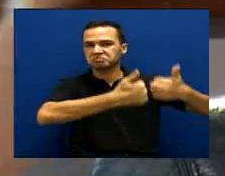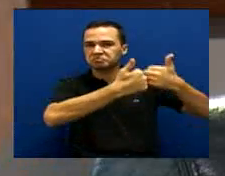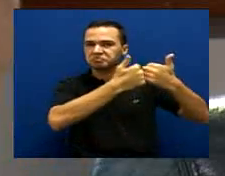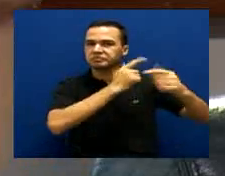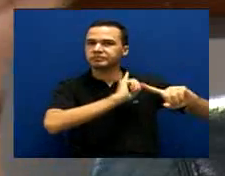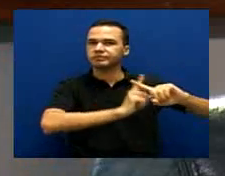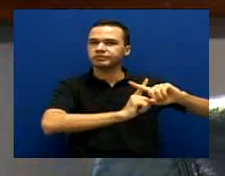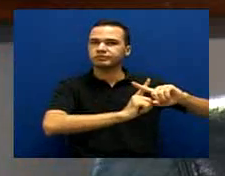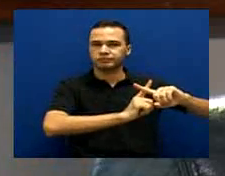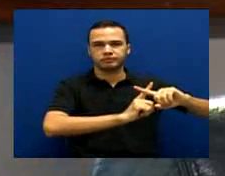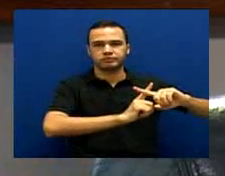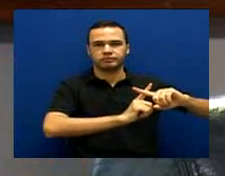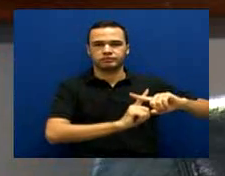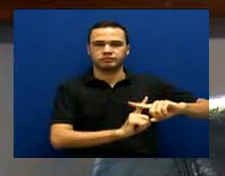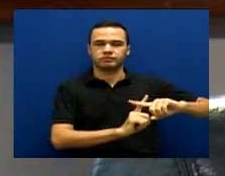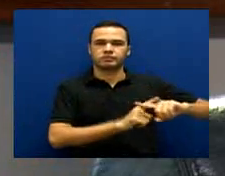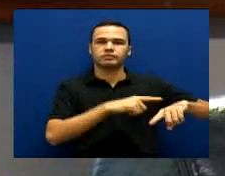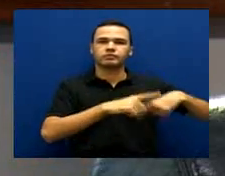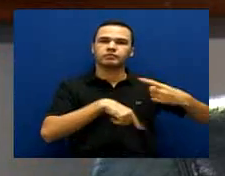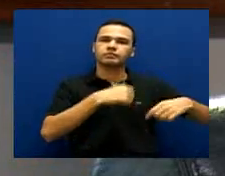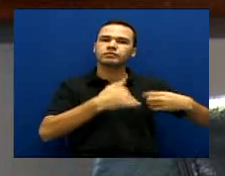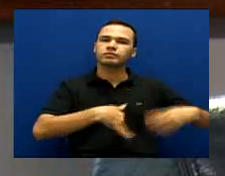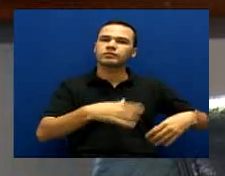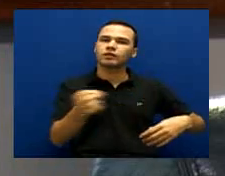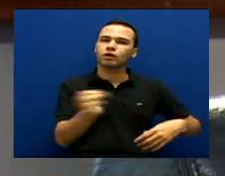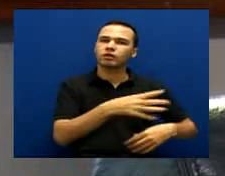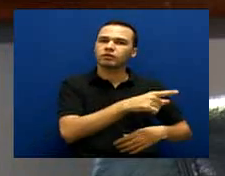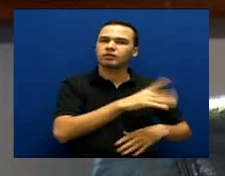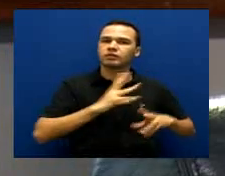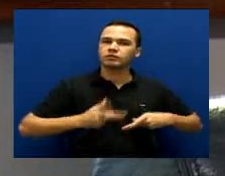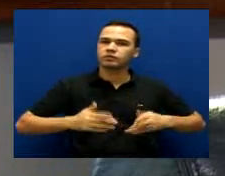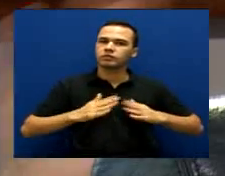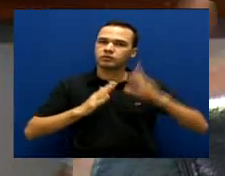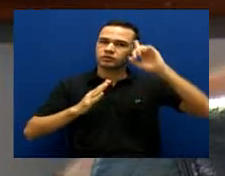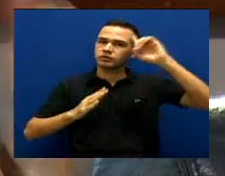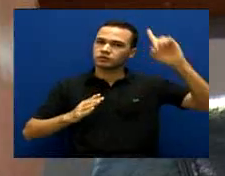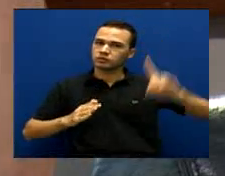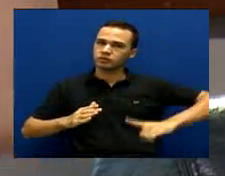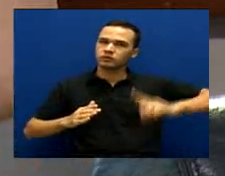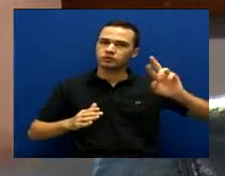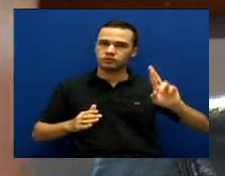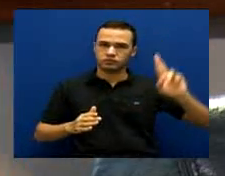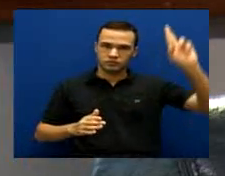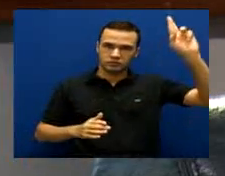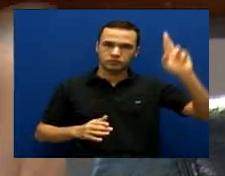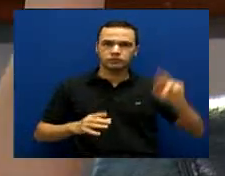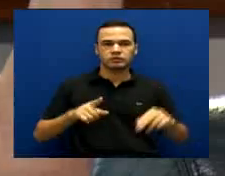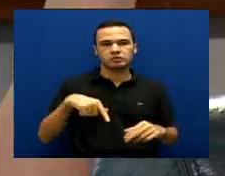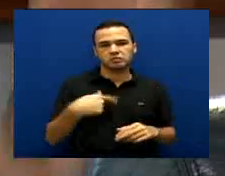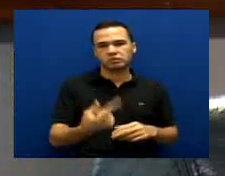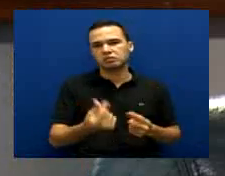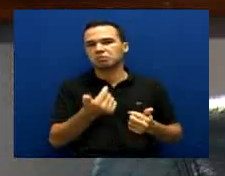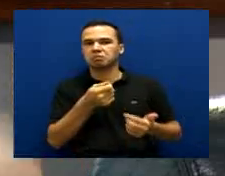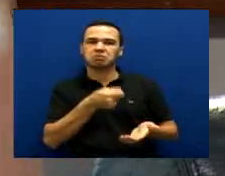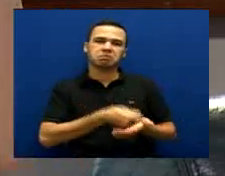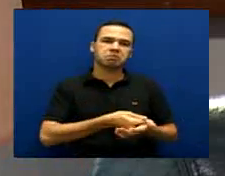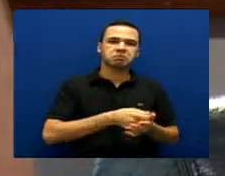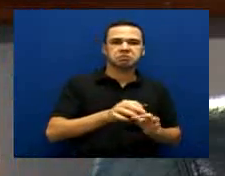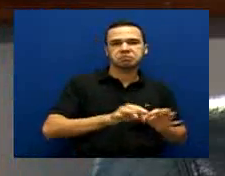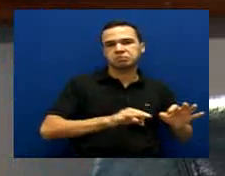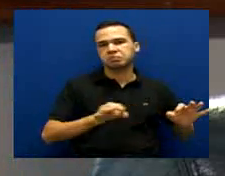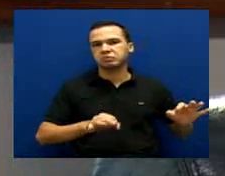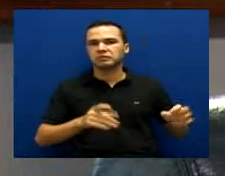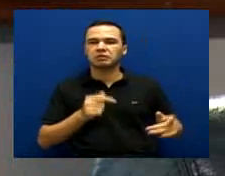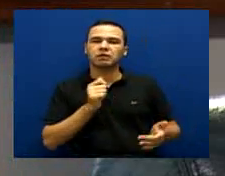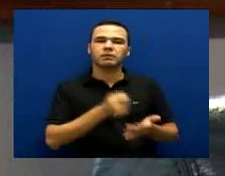anunciava a a nova irmandade positivo fizemos tanto aplicamos tanto compramos